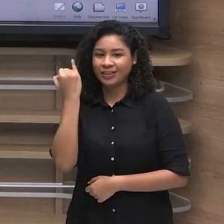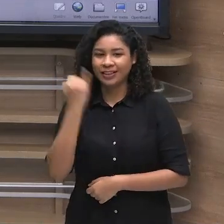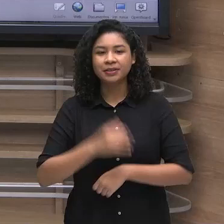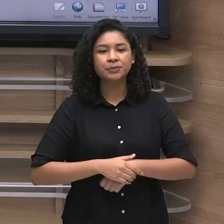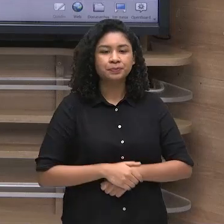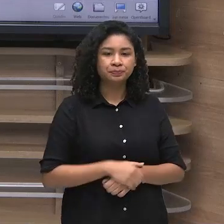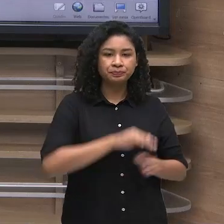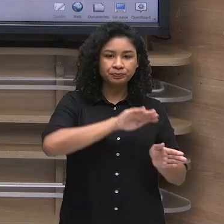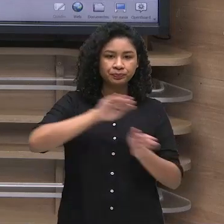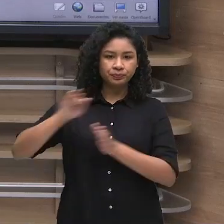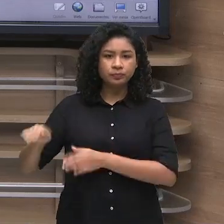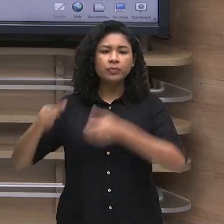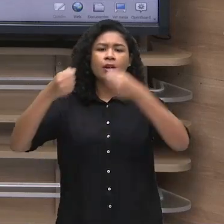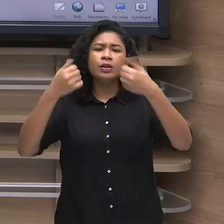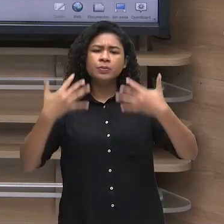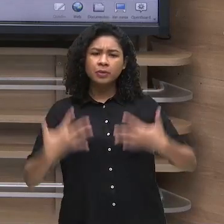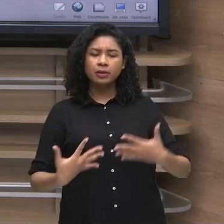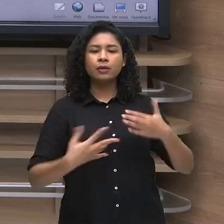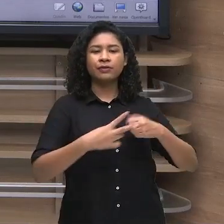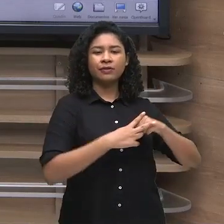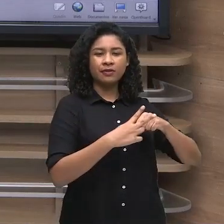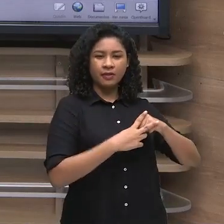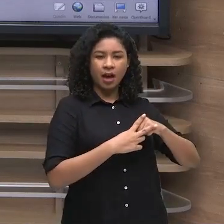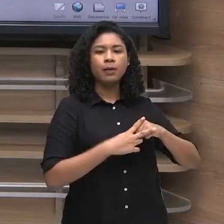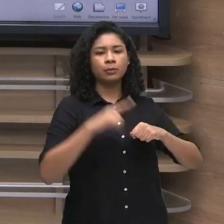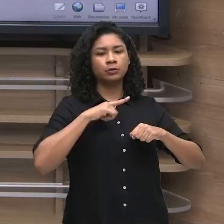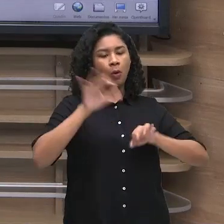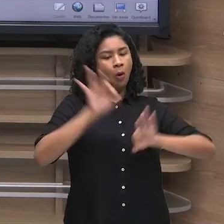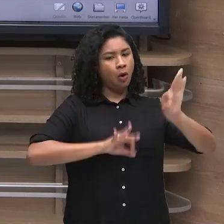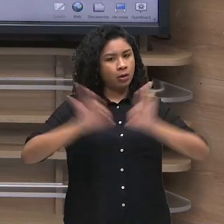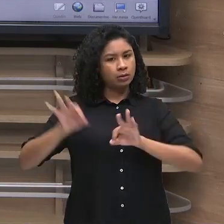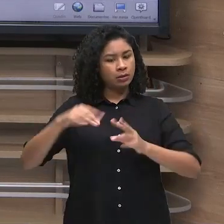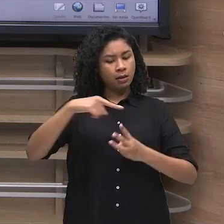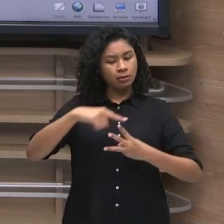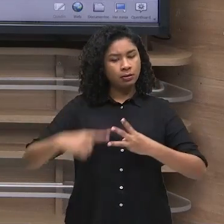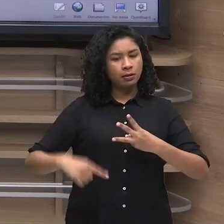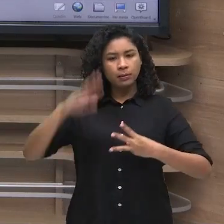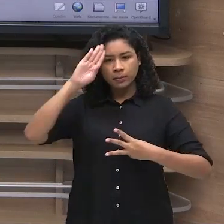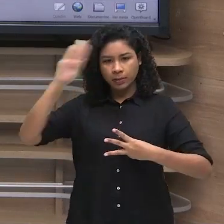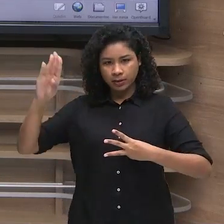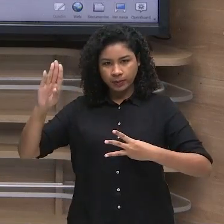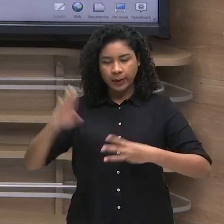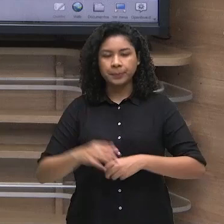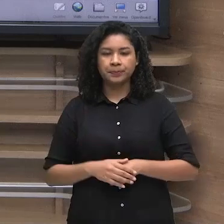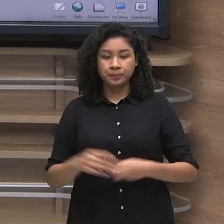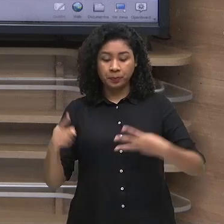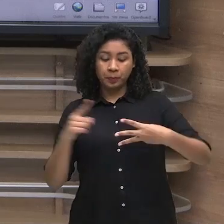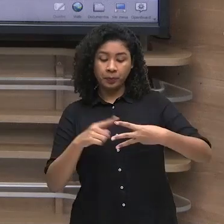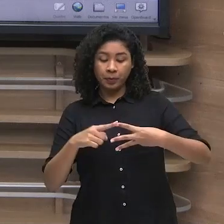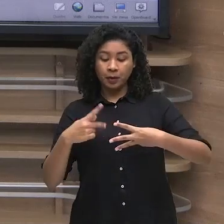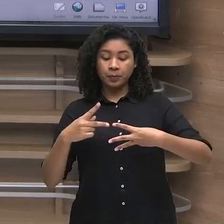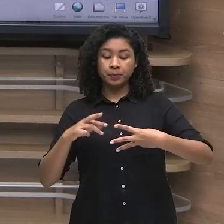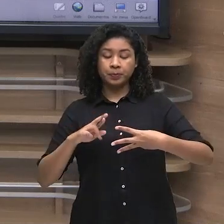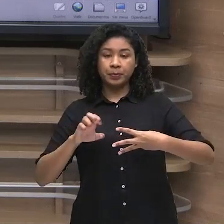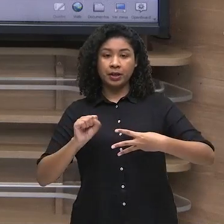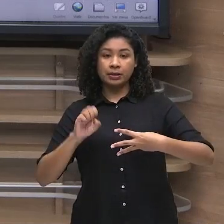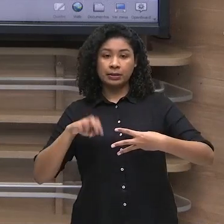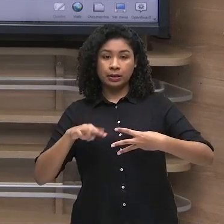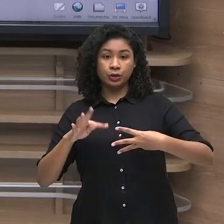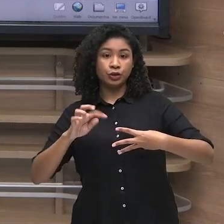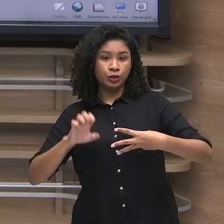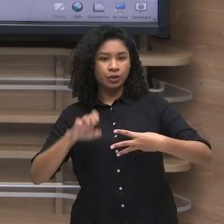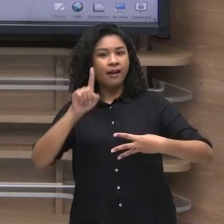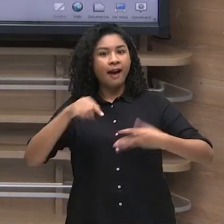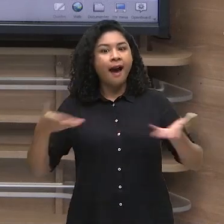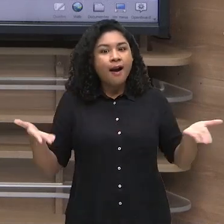dividido, né, classificado em 3 tempos. O presente, já entendemos, que é aquele em que os fatos se situam nesse momento, no momento em que eu